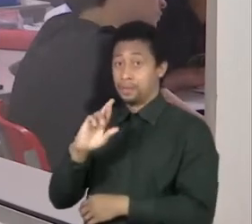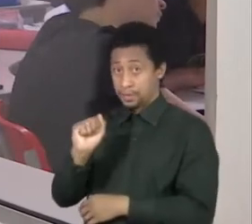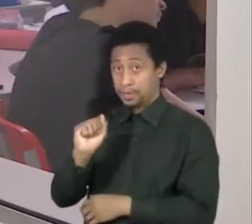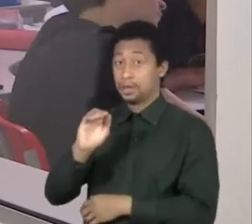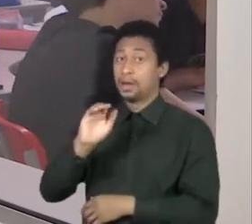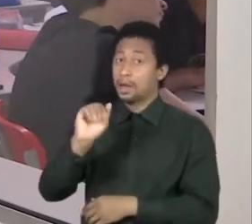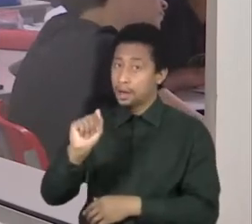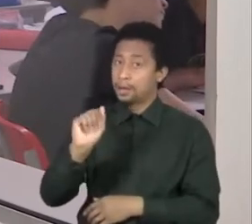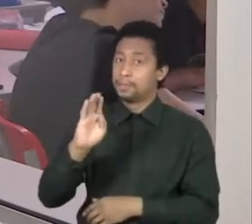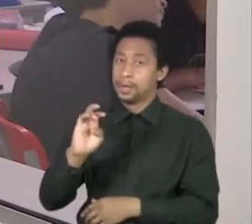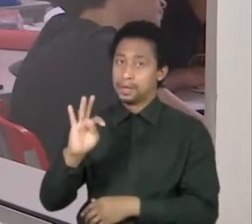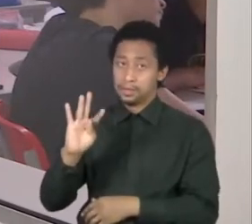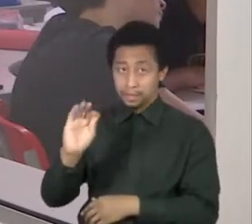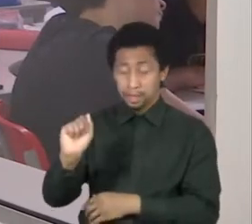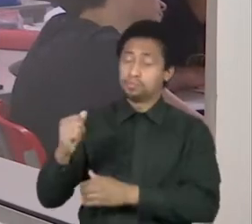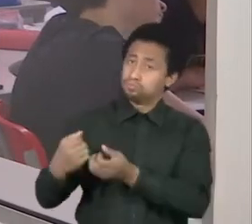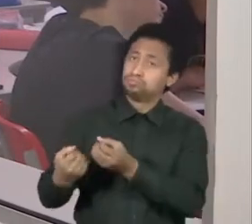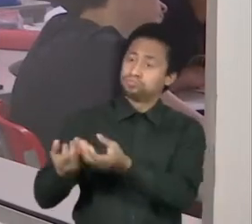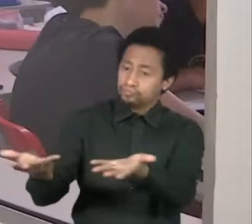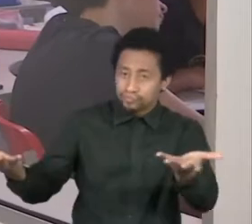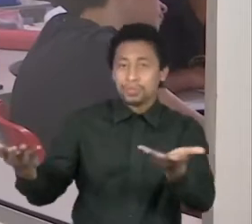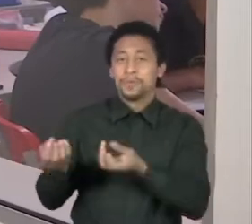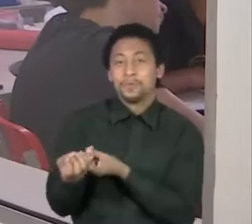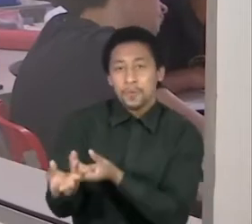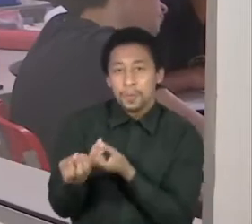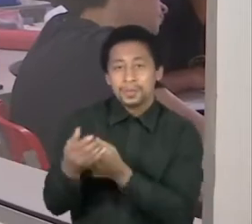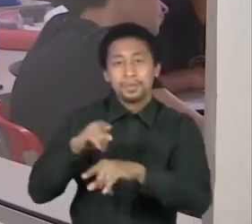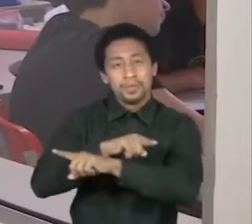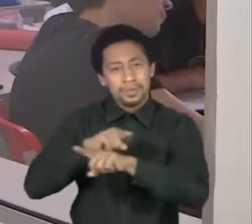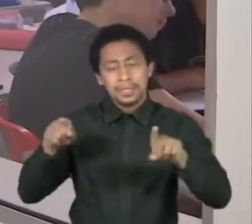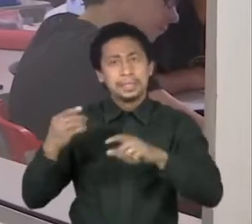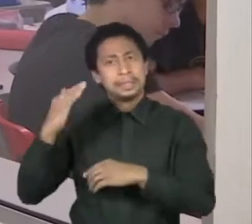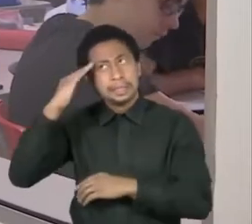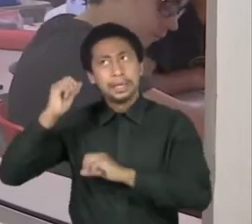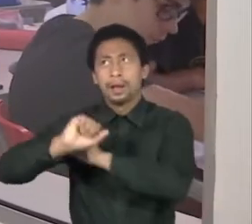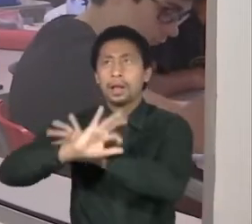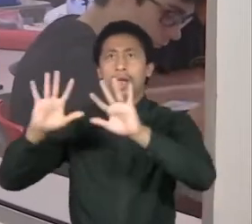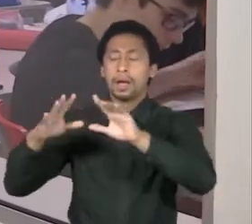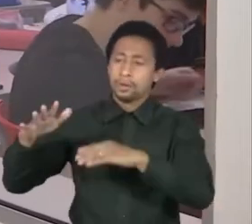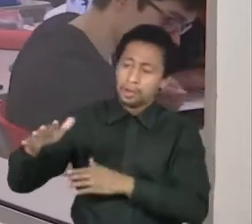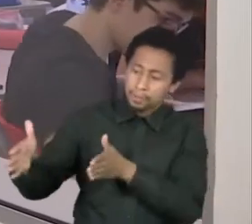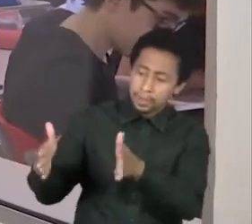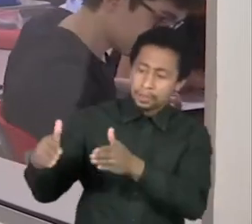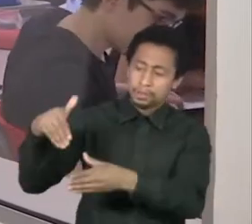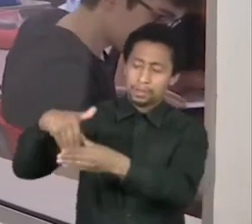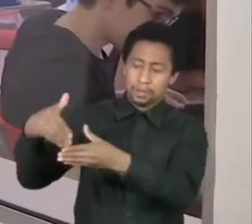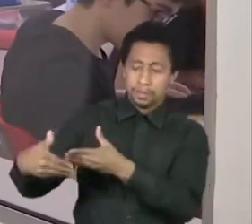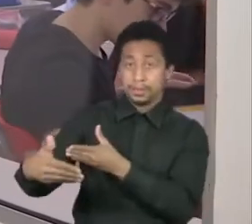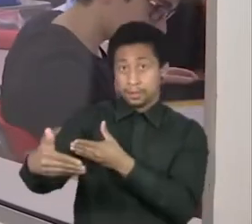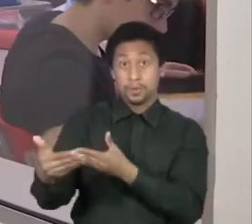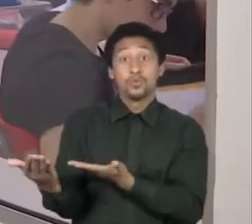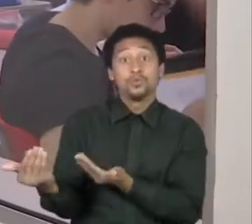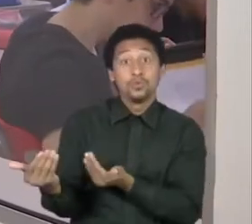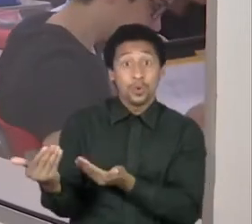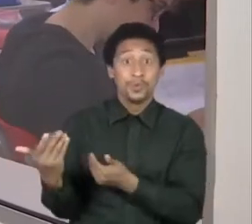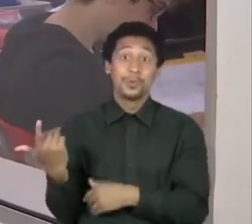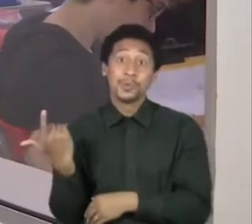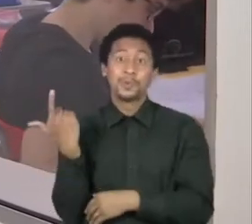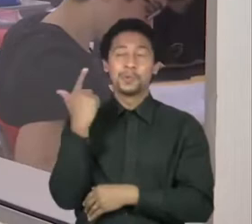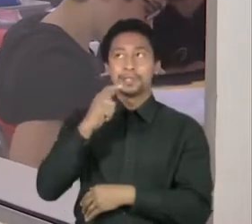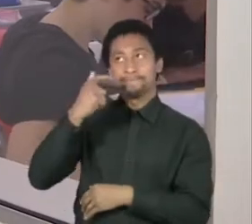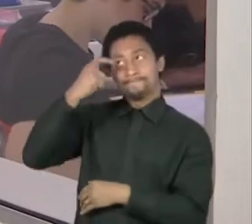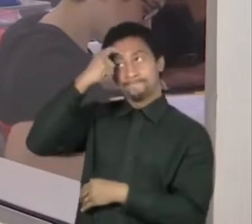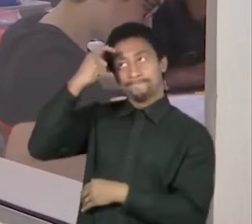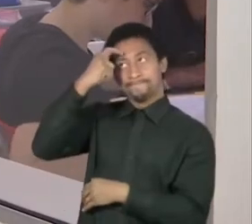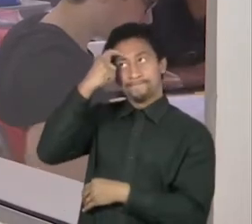de ensino público e privado conteúdo de informação no contexto eleitoral. É uma maneira de fazer com que esses jovens tenham cada vez mais